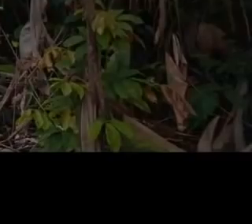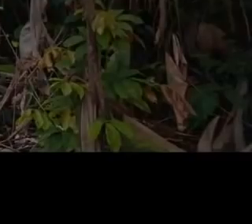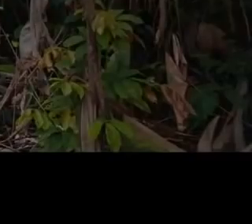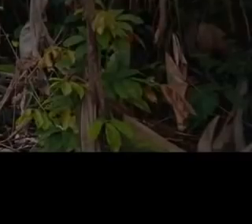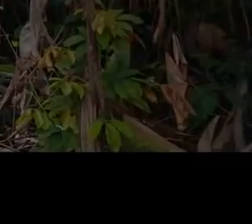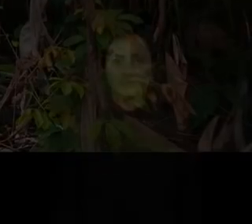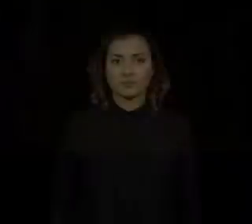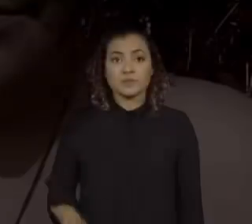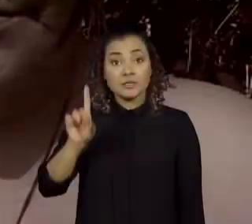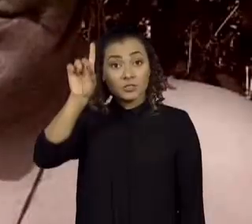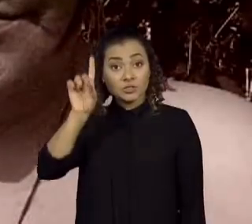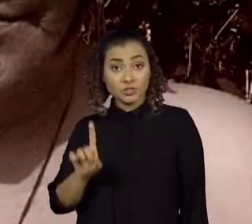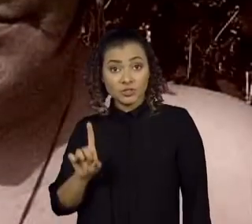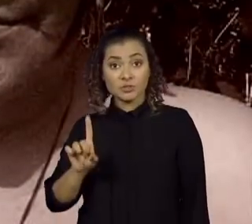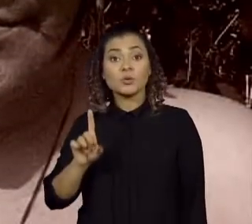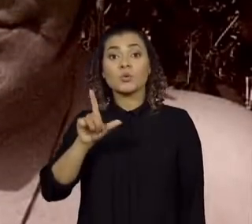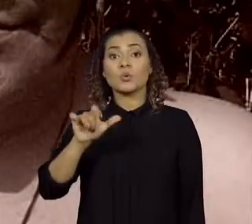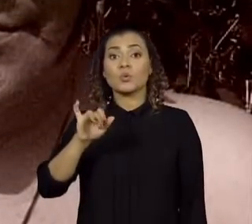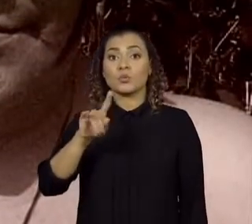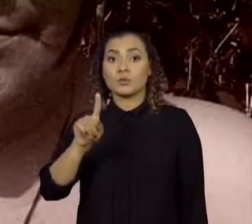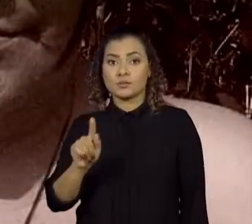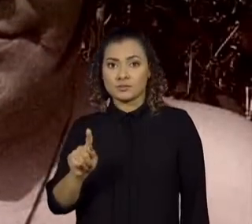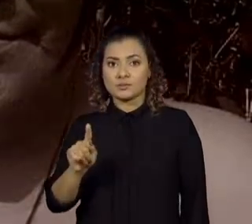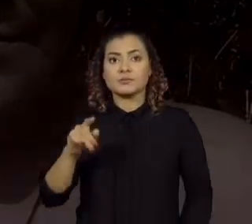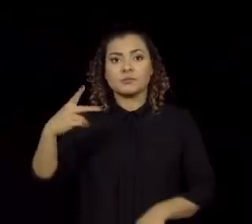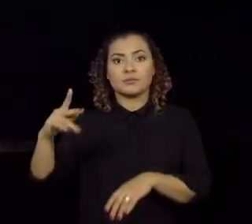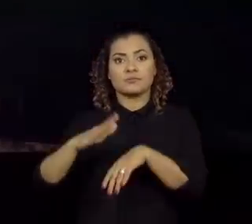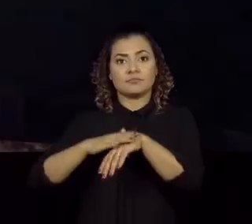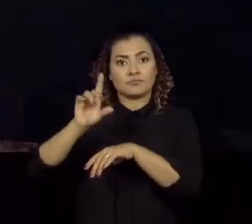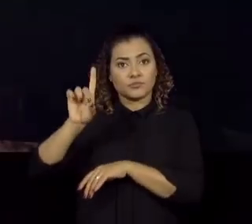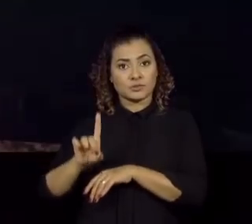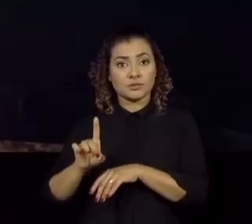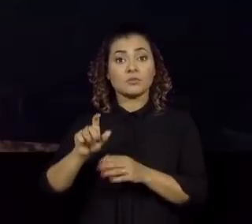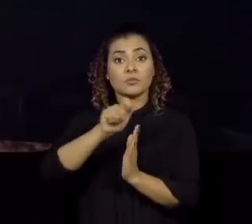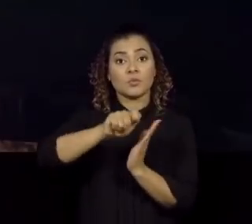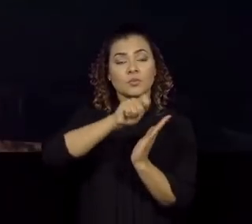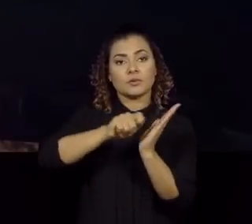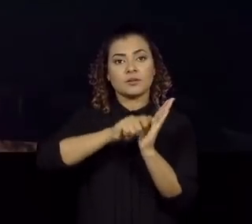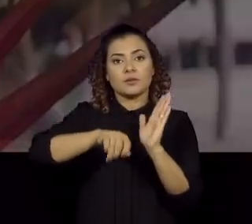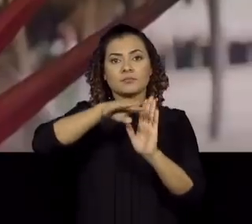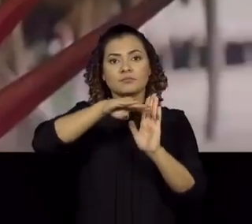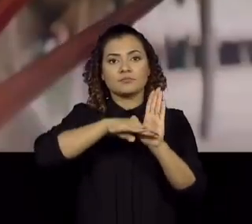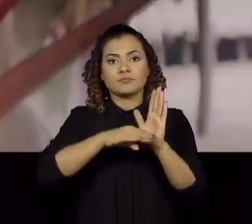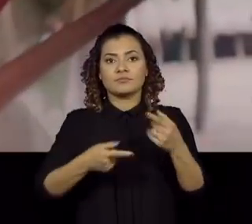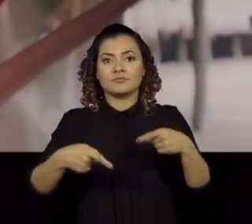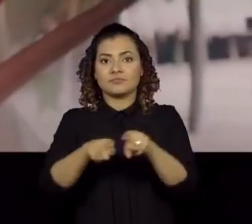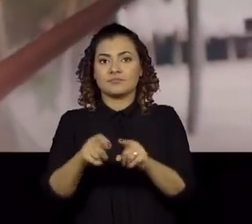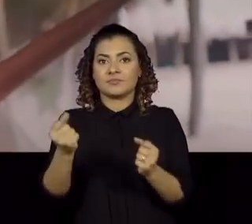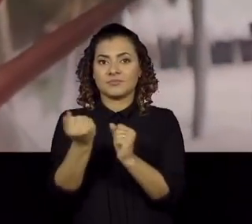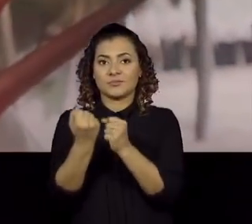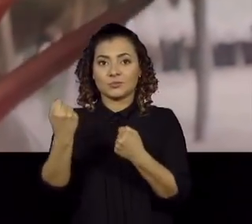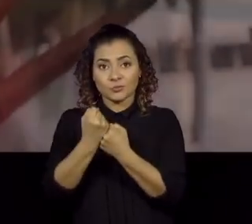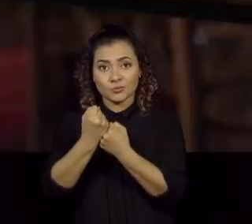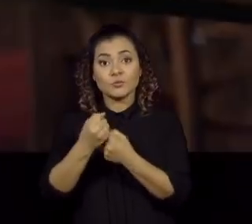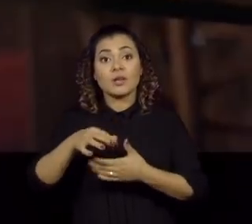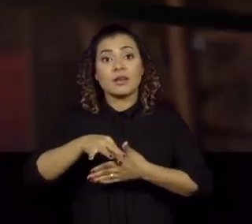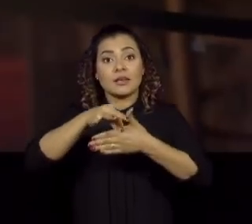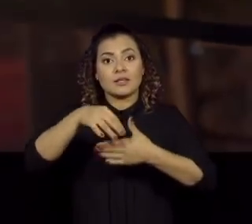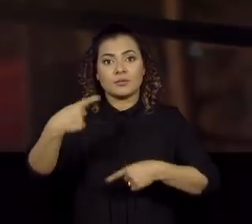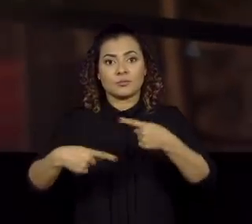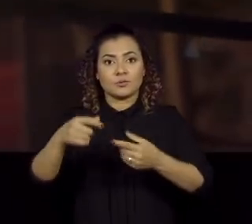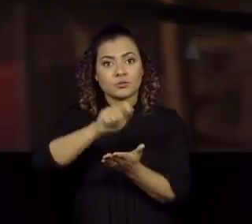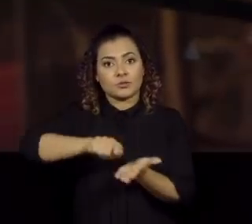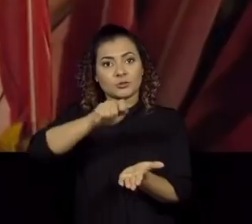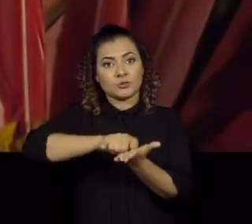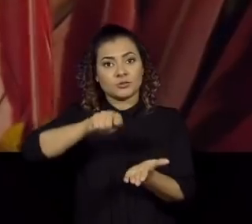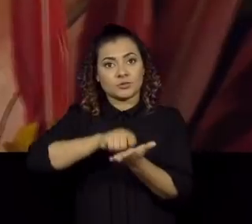A direção é do cineasta Luiz Bolognese. No roteiro, ele teve como parceiro o xamã, líder político e